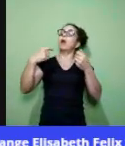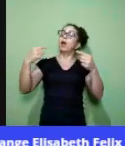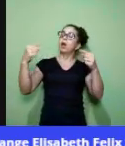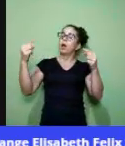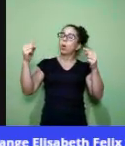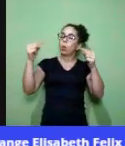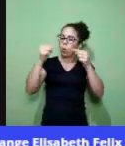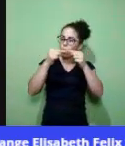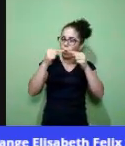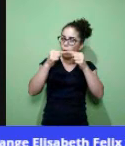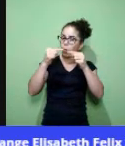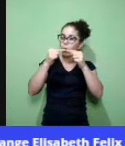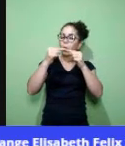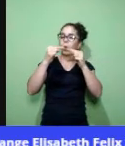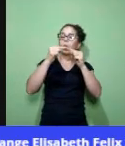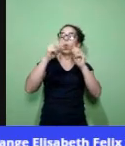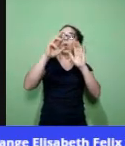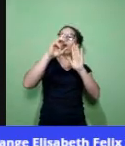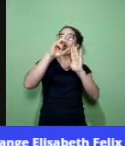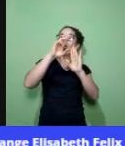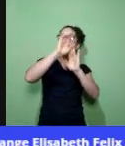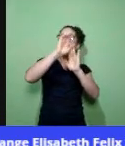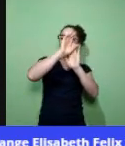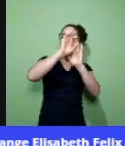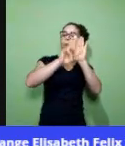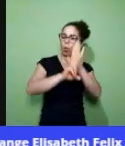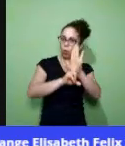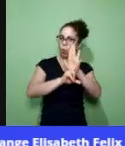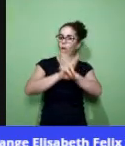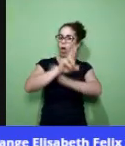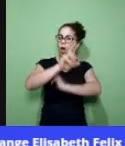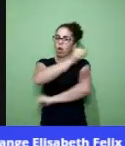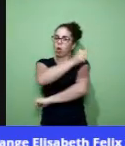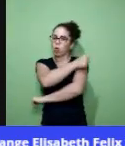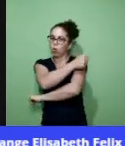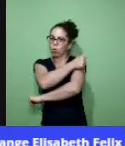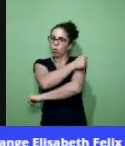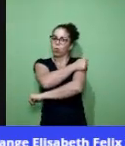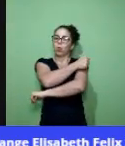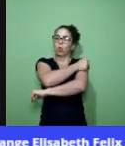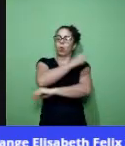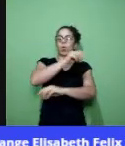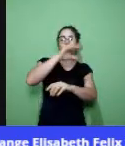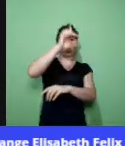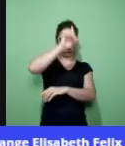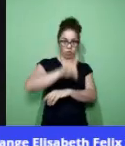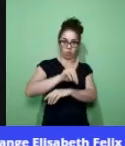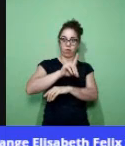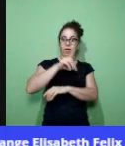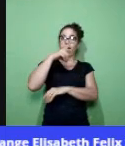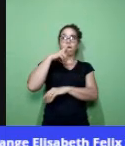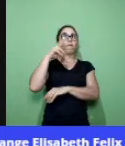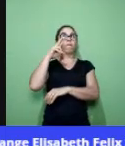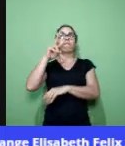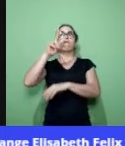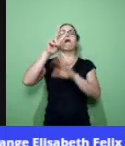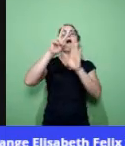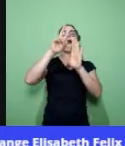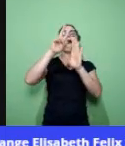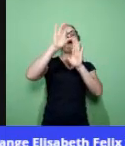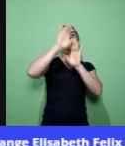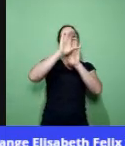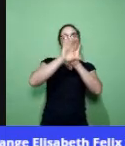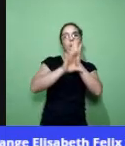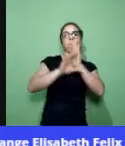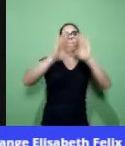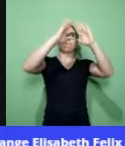meu aluno com deficiência, na sala dele, no tema de geografia, está tendo um mapa, a gente tem que trabalhar esse mapa.